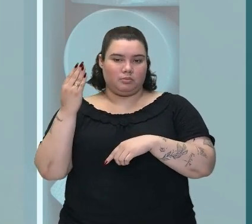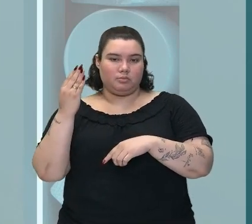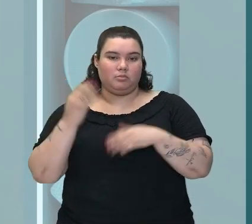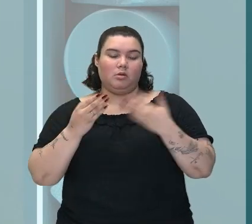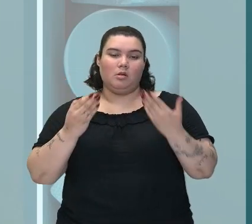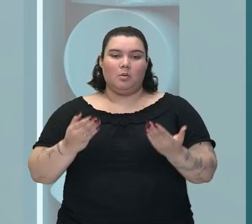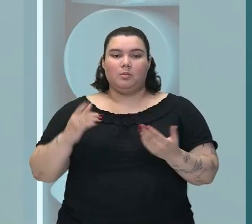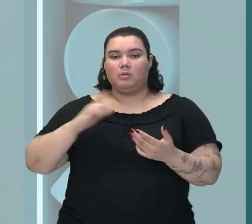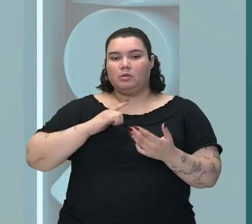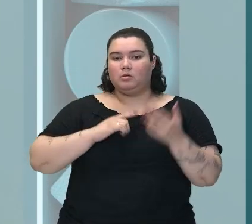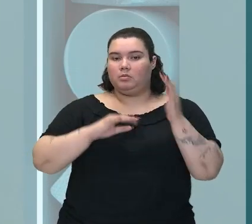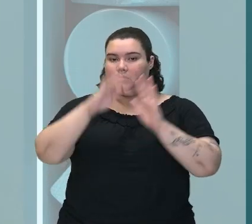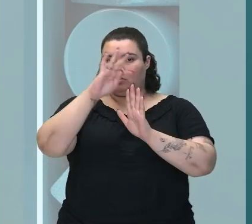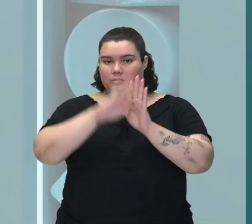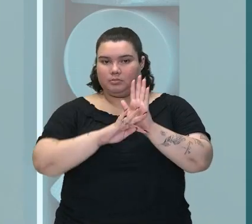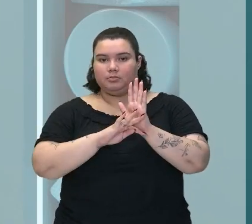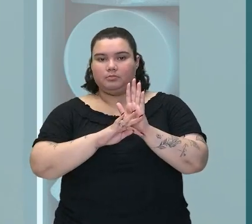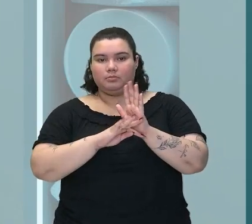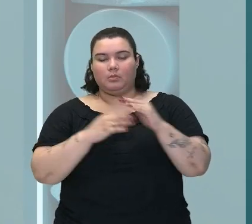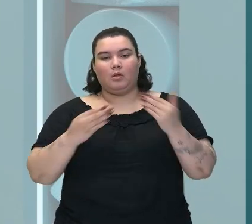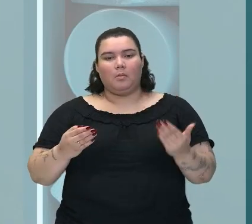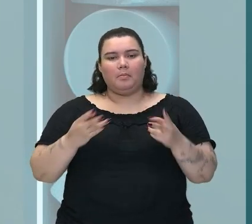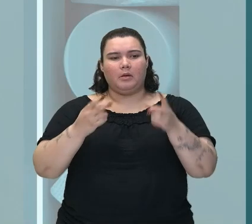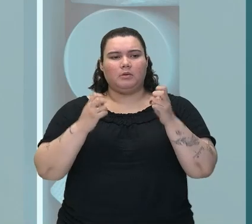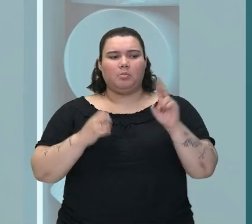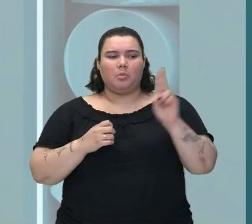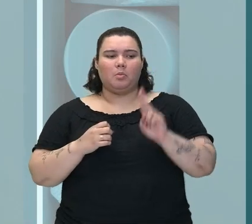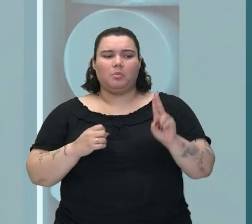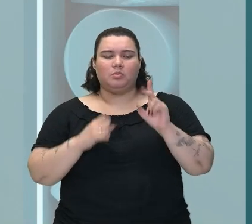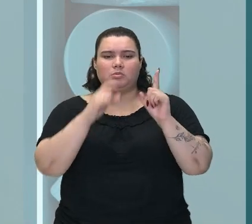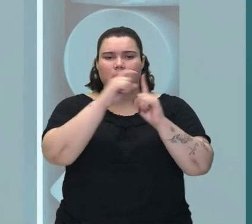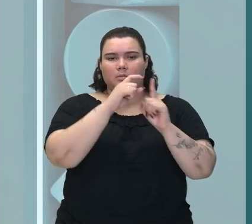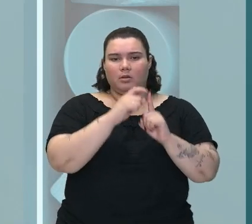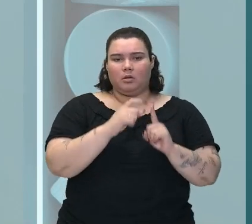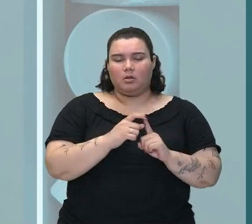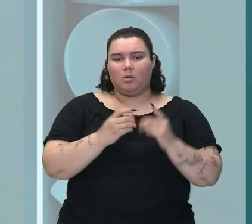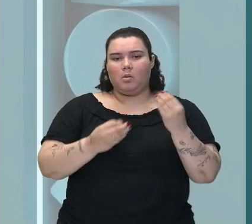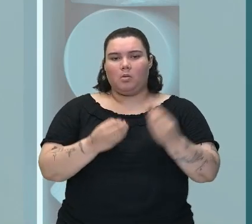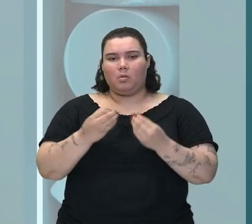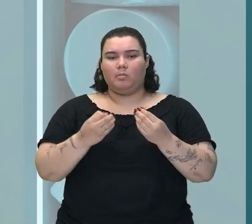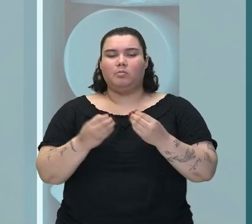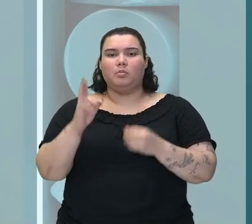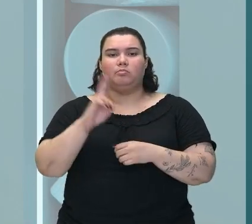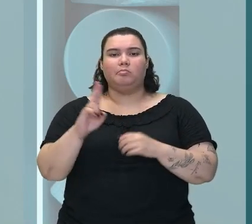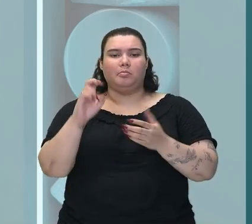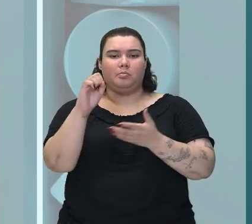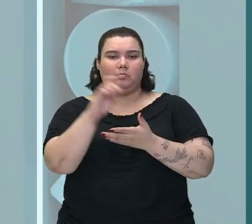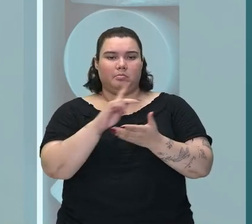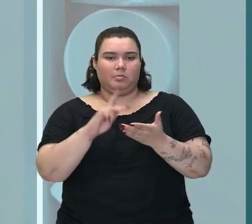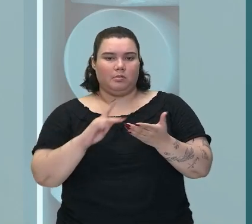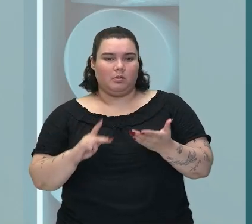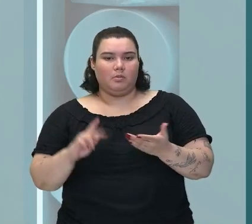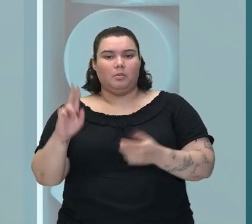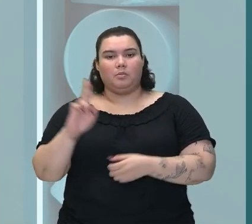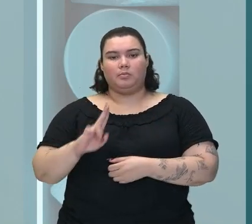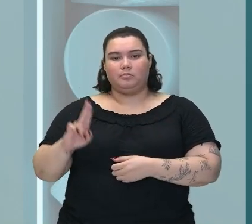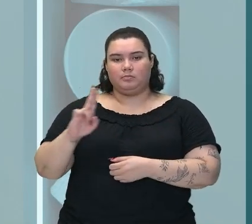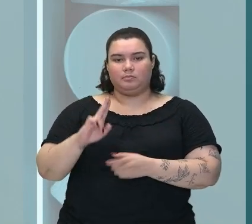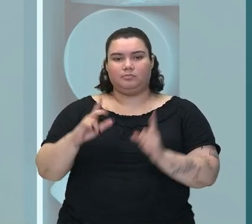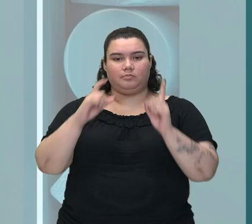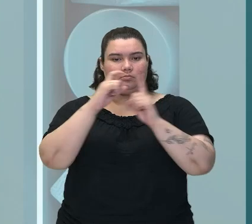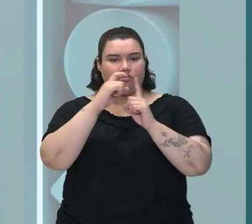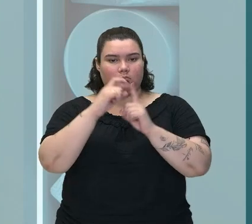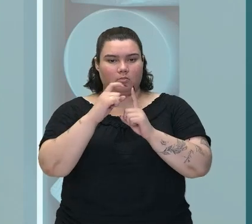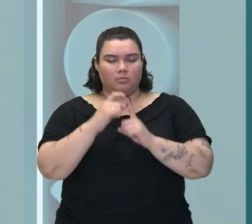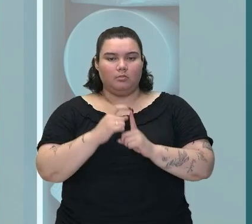tem no texto. E observem o uso das palavras, como ele vai expressar isso dentro do poema, utilizando as